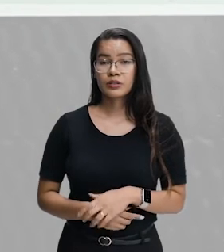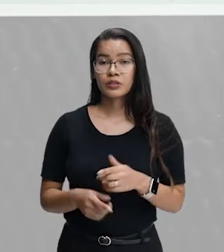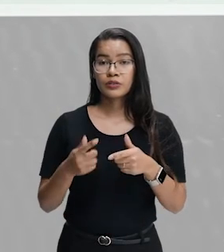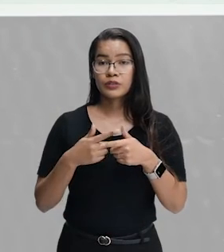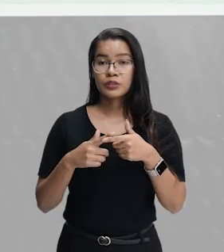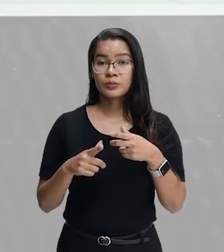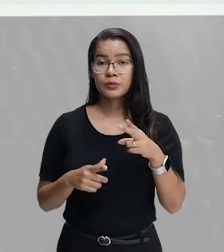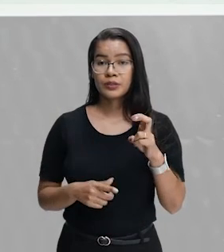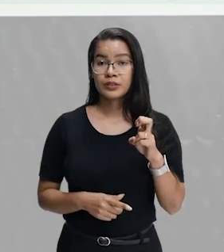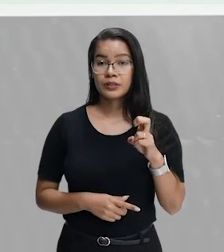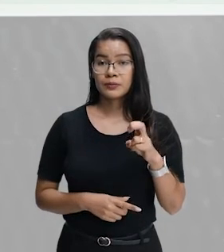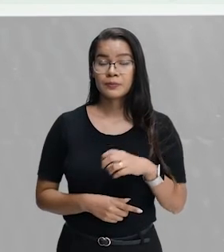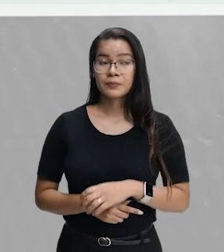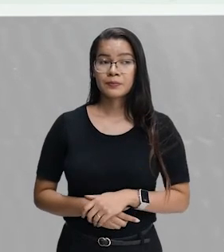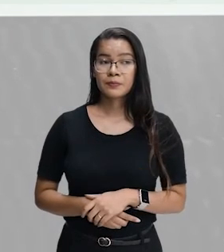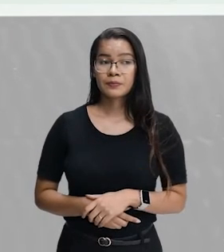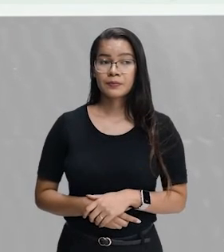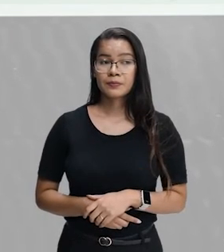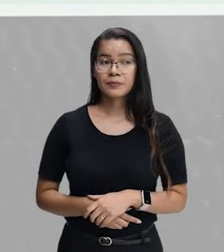dividido por 5.